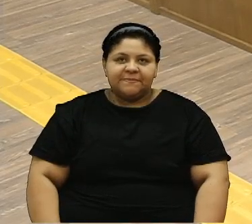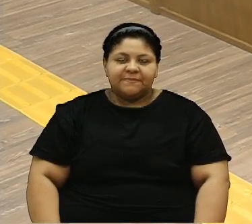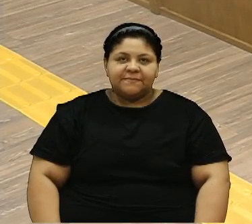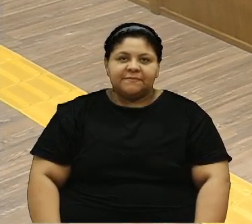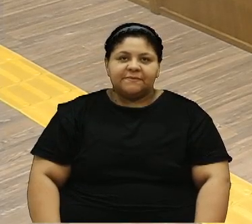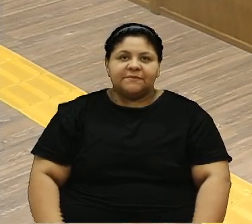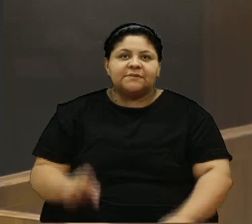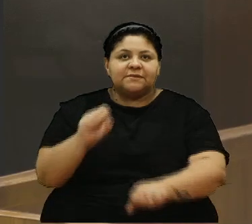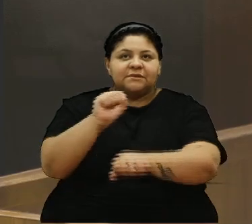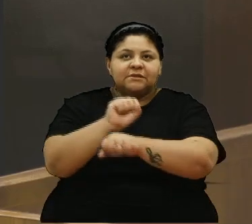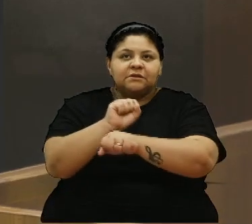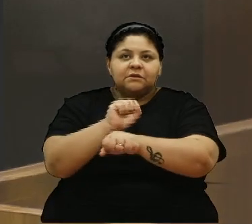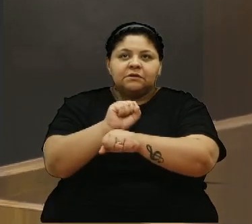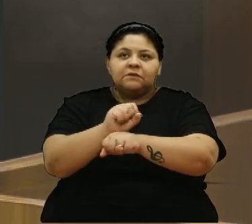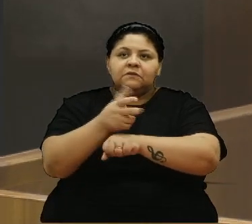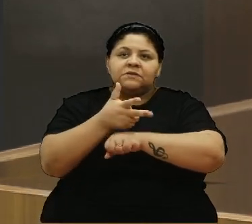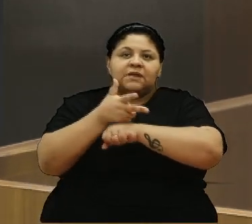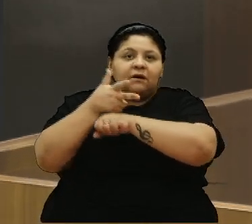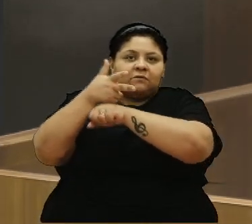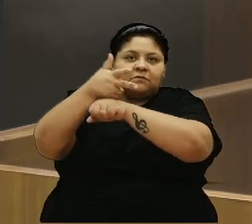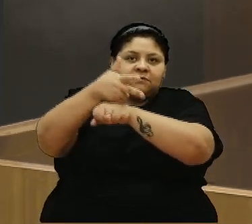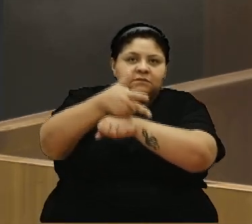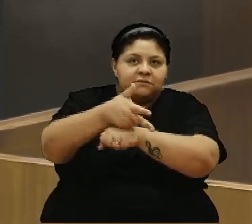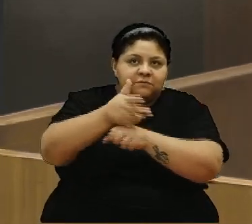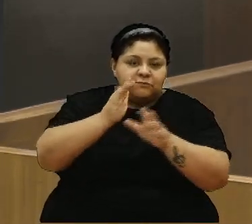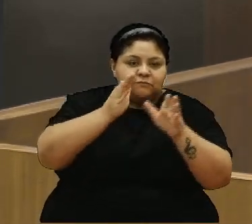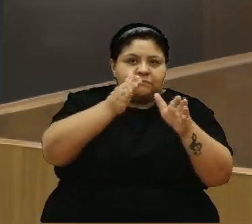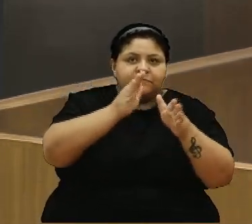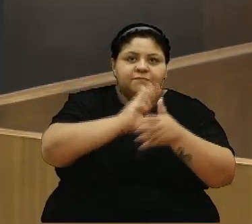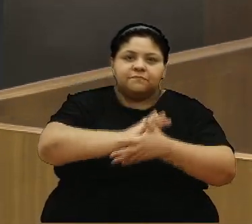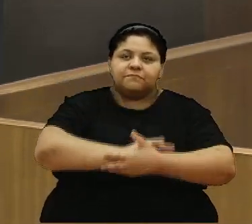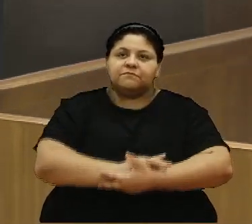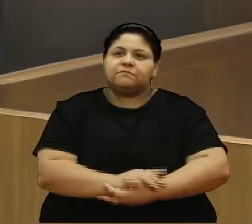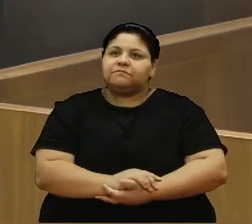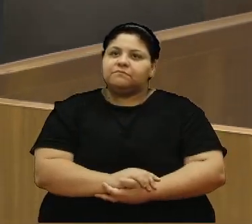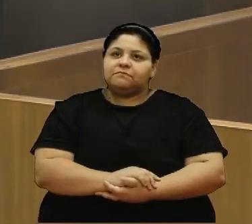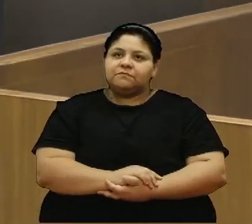Esperar aqui a câmera. Aqui. Muito obrigado.